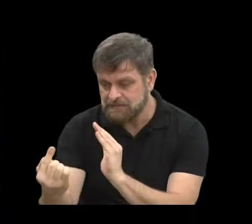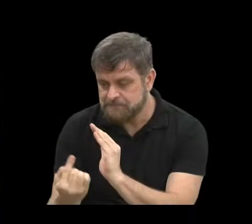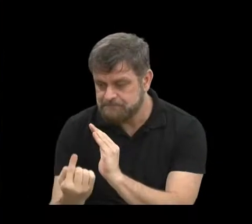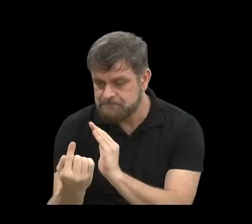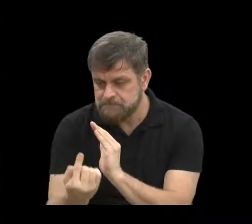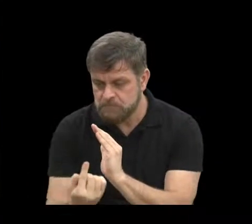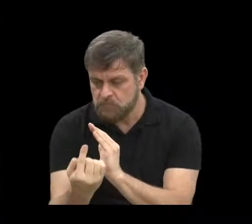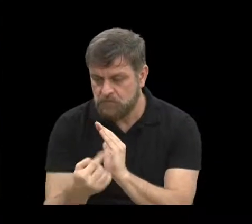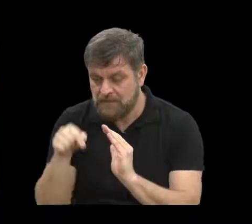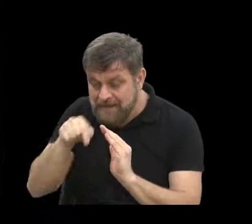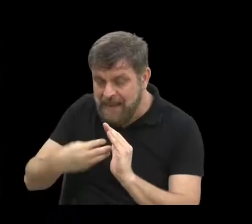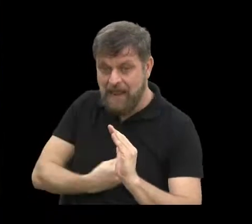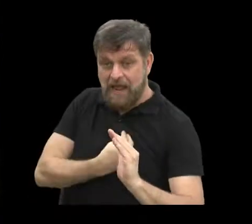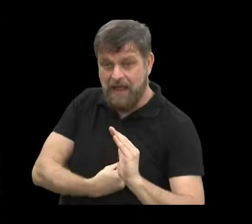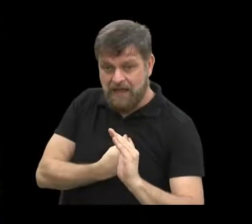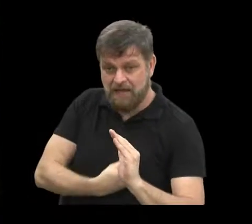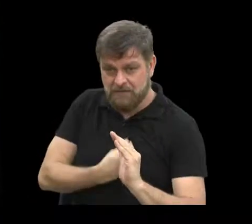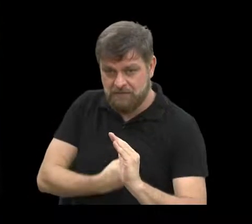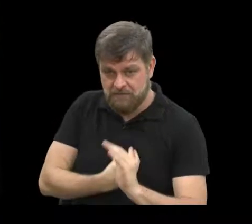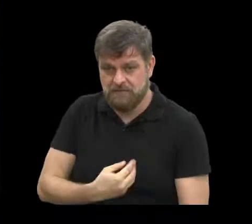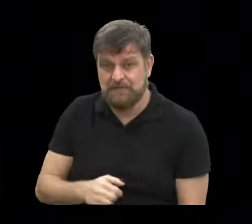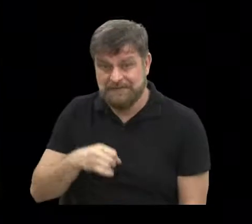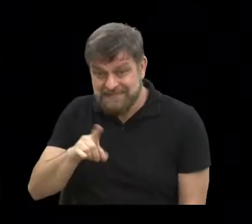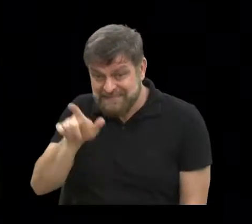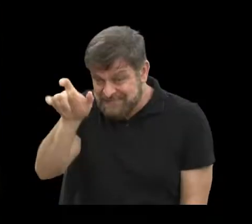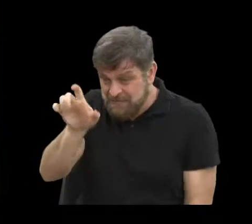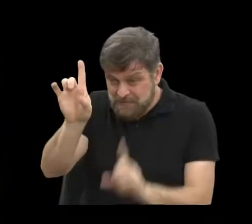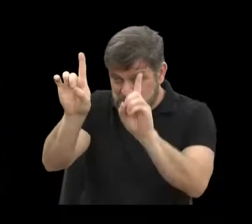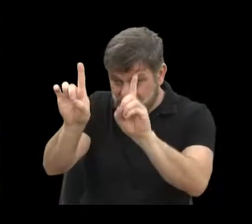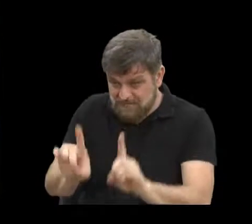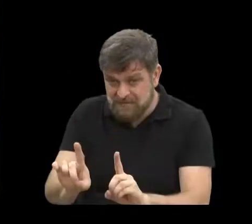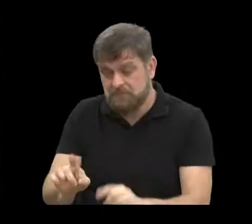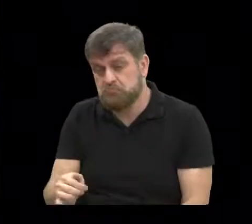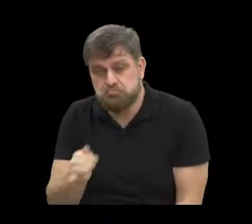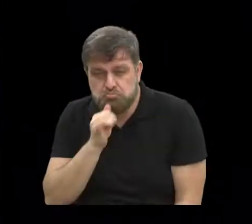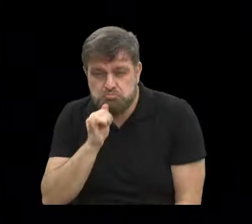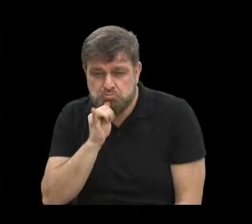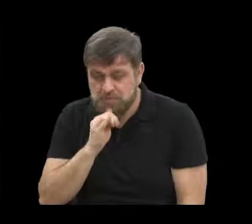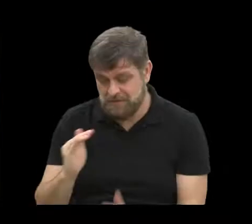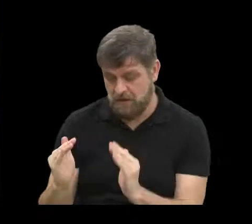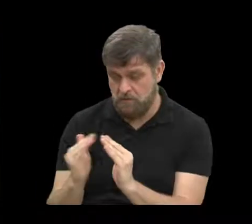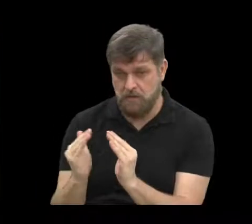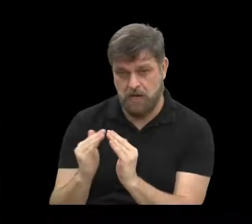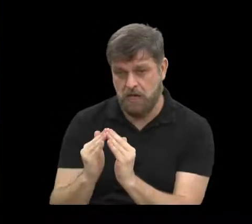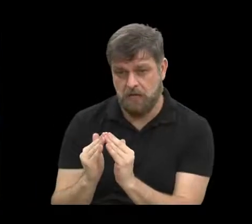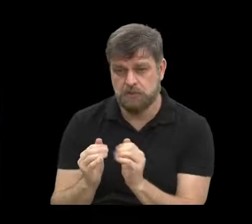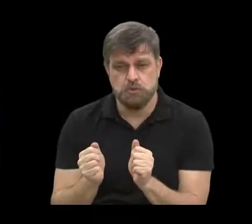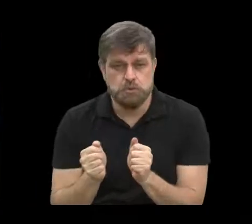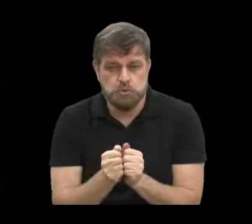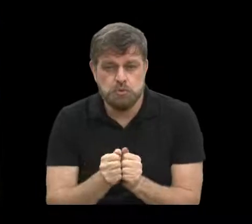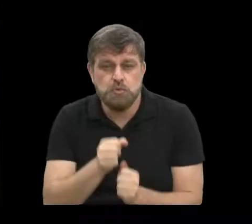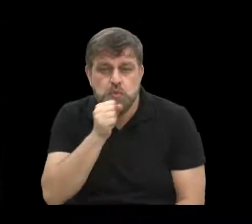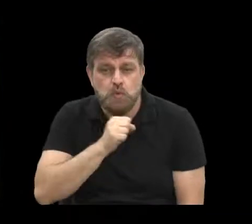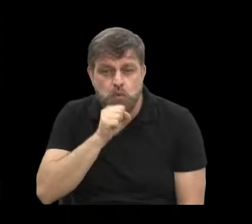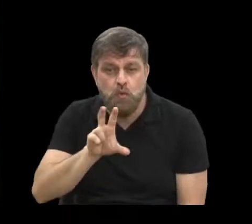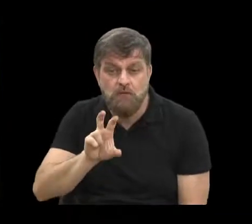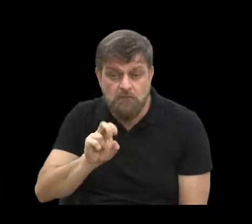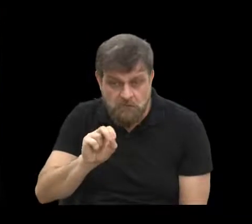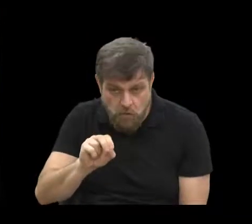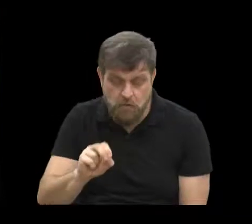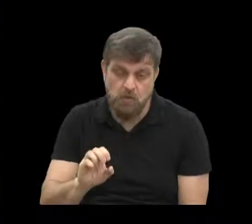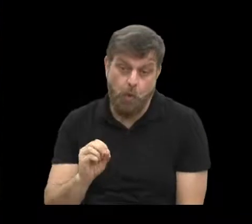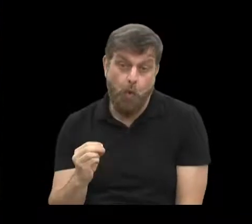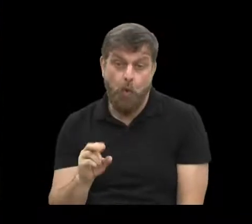isso significa o quê? Se a pessoa com deficiência reside com o avô e a